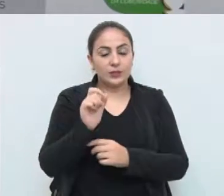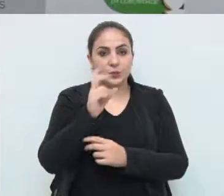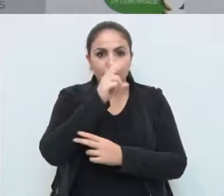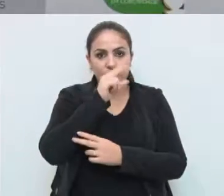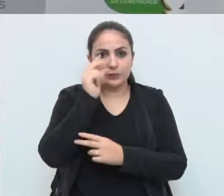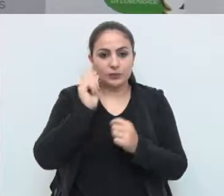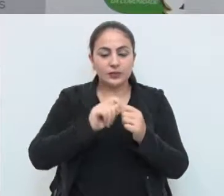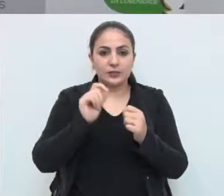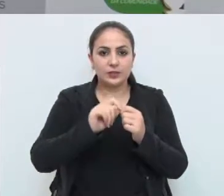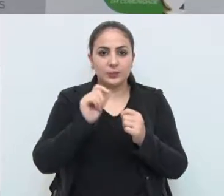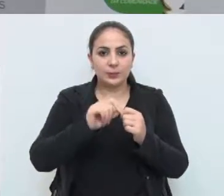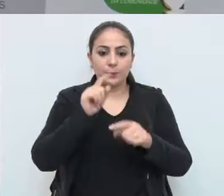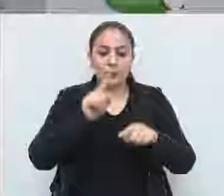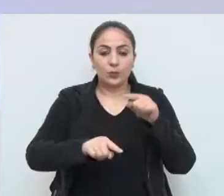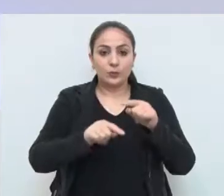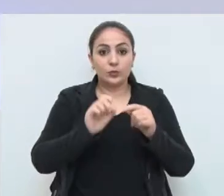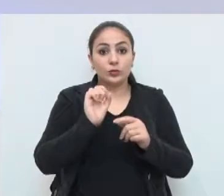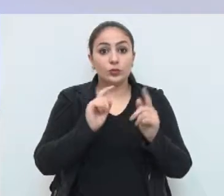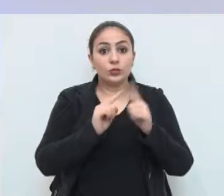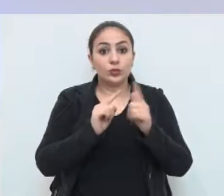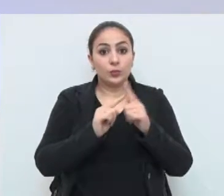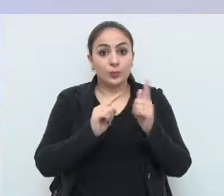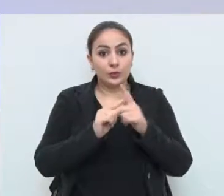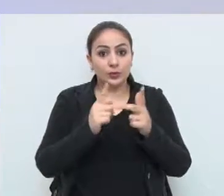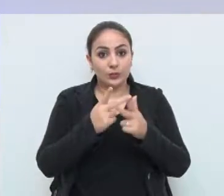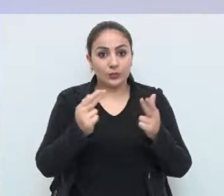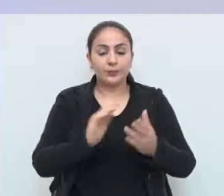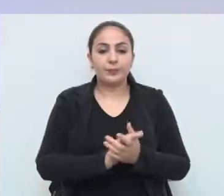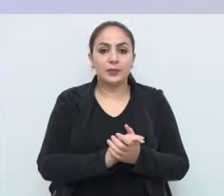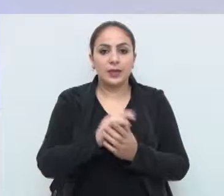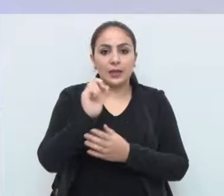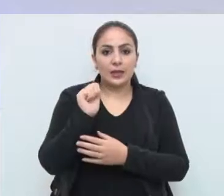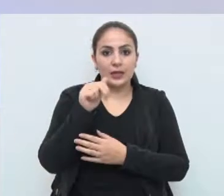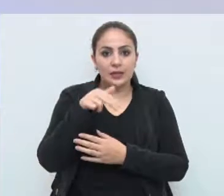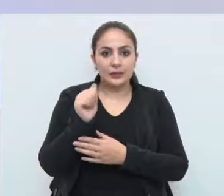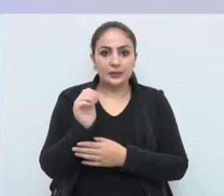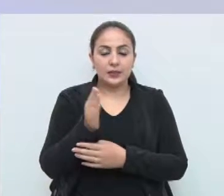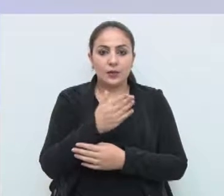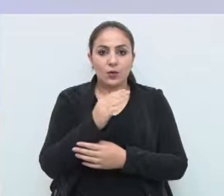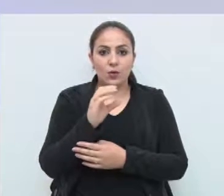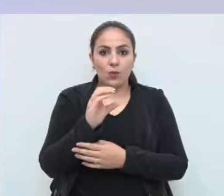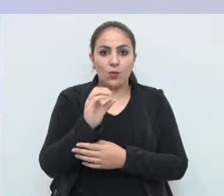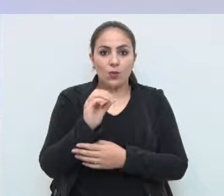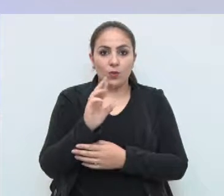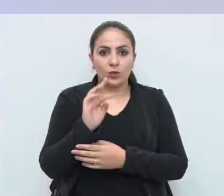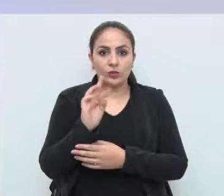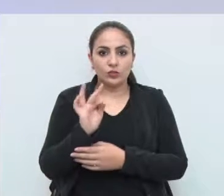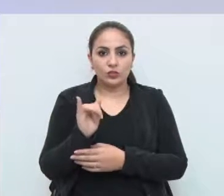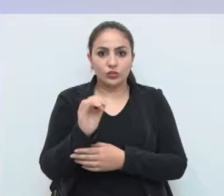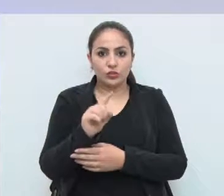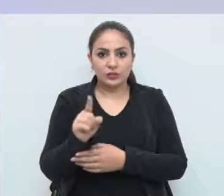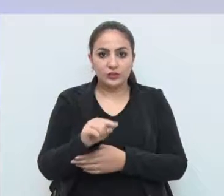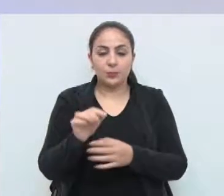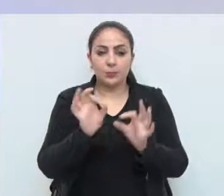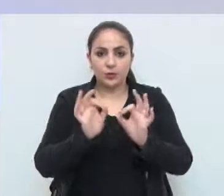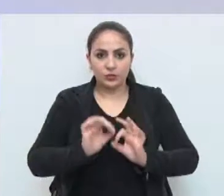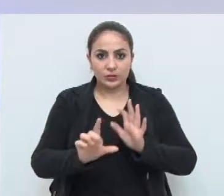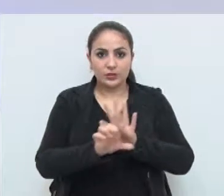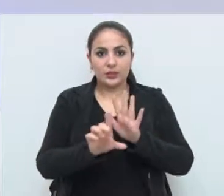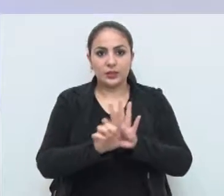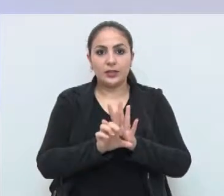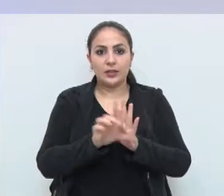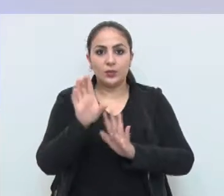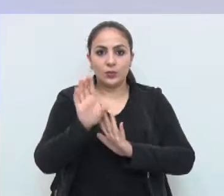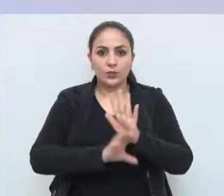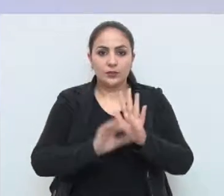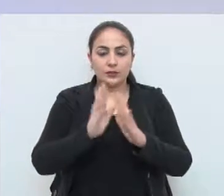vem fazendo para coibir esse tipo de alagamento. Deputada Anne Ortiz destaca projeto de lei que inclui a educação financeira no